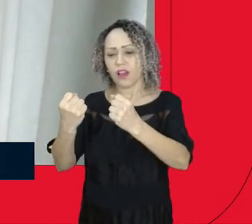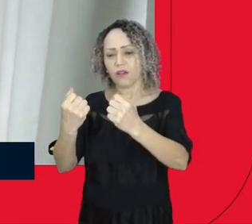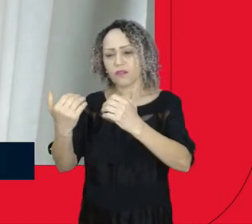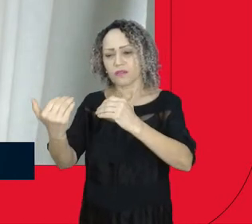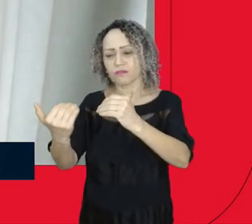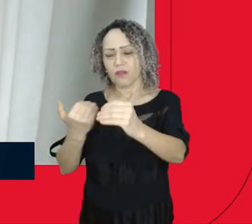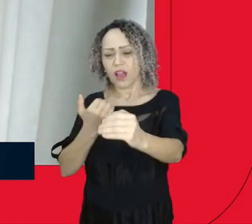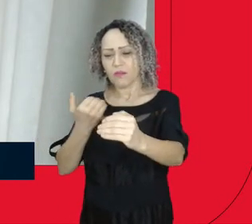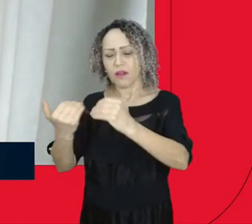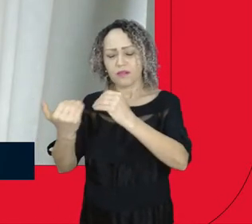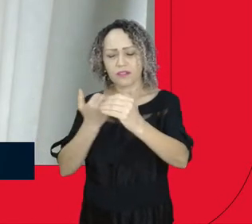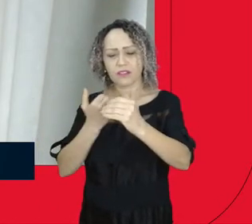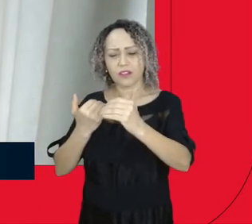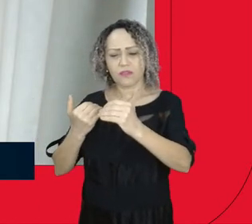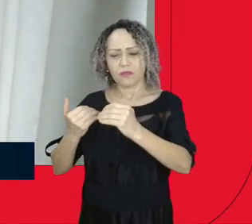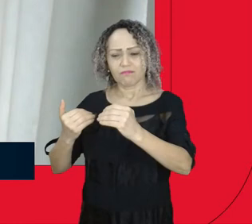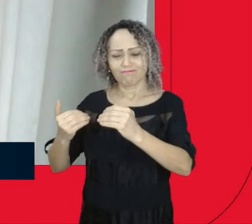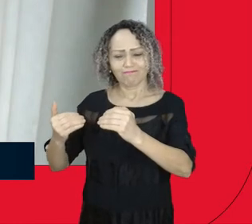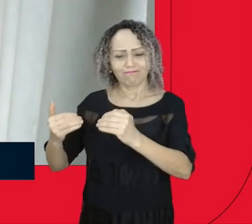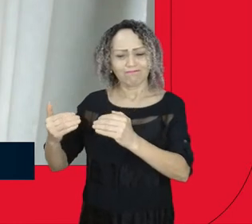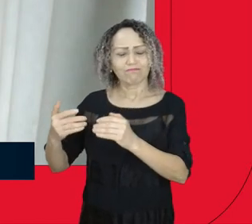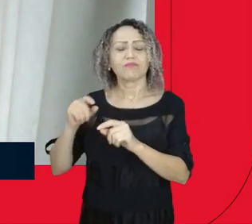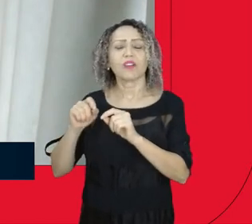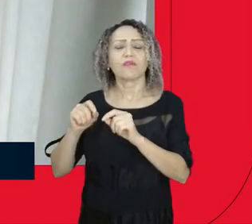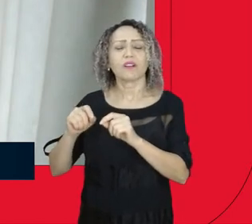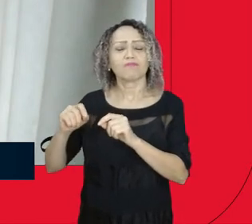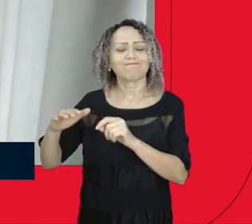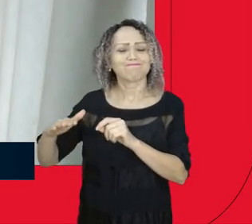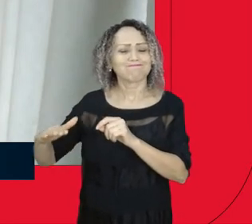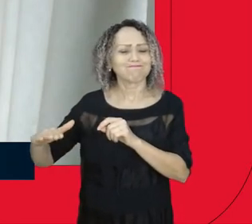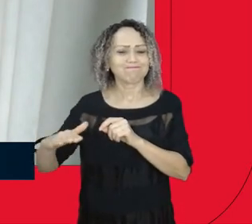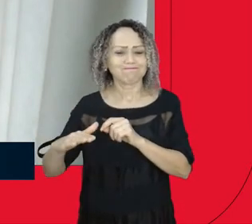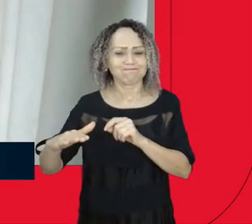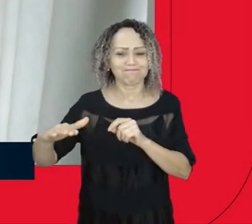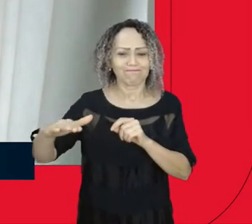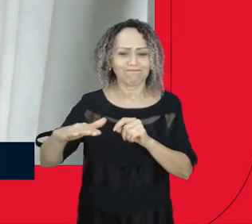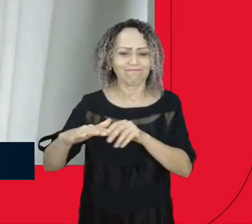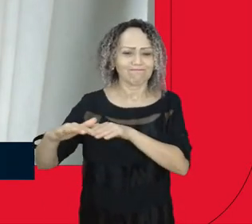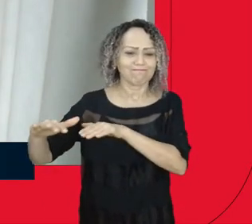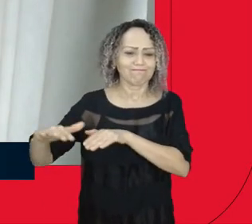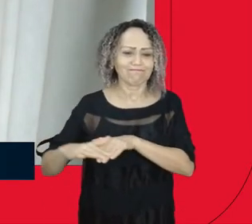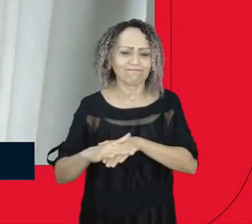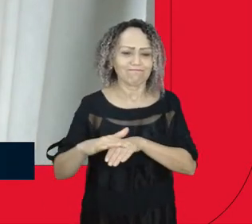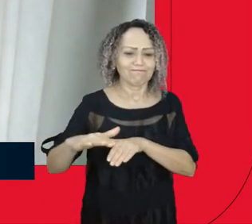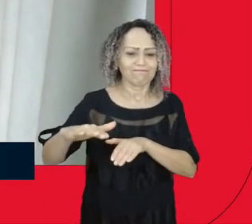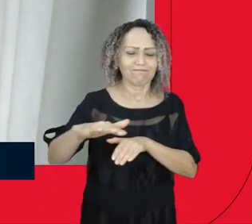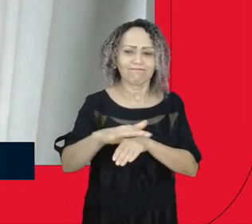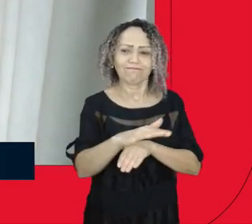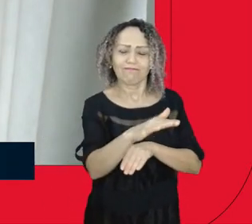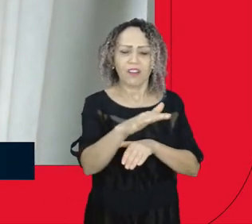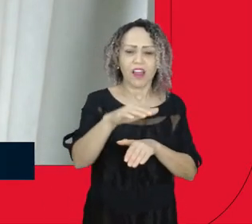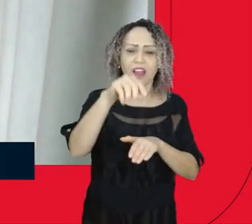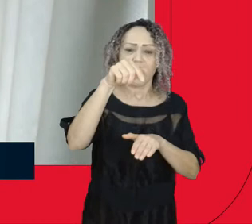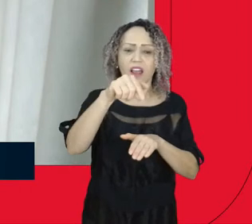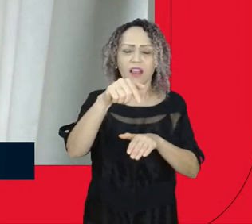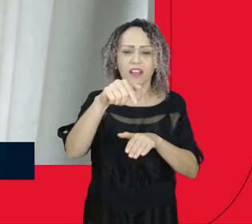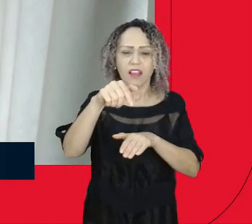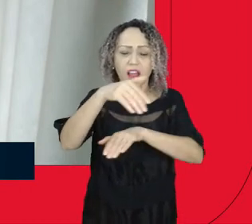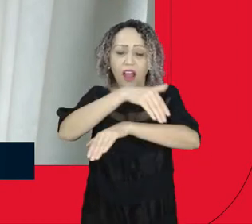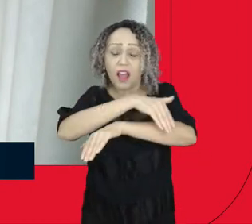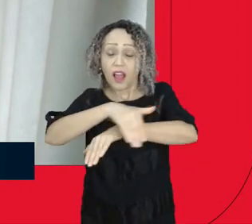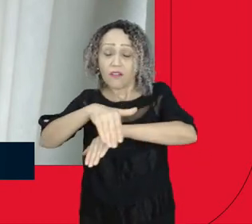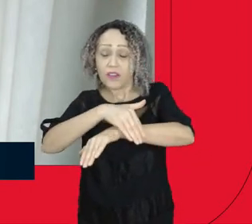do Hospício, aí já pega no fluxo, pega a última parte da Avenida Conde da